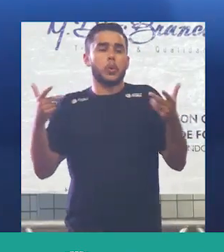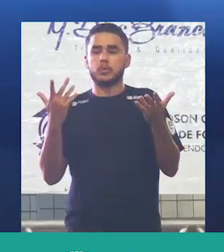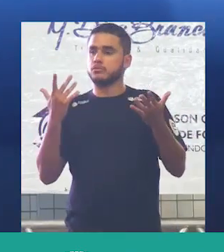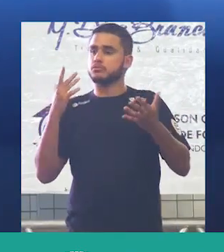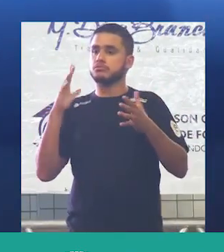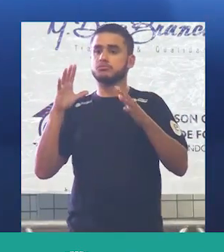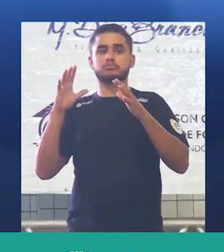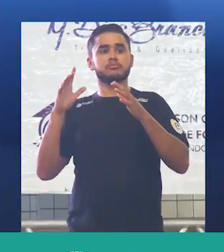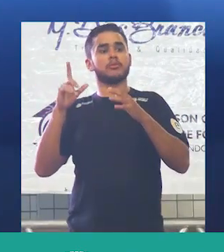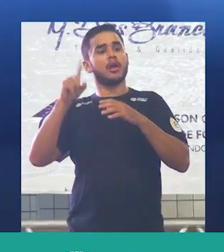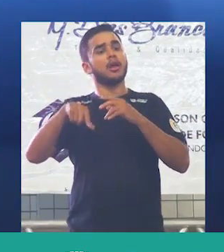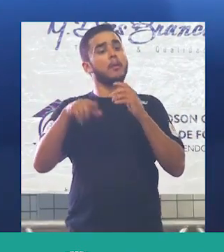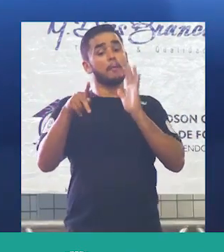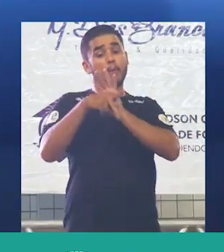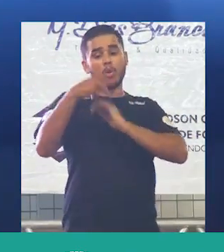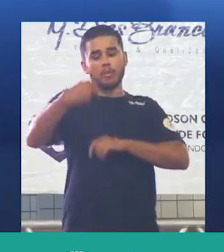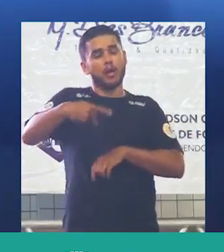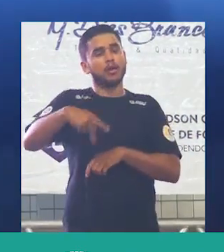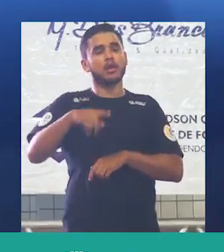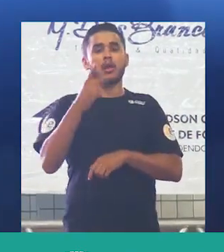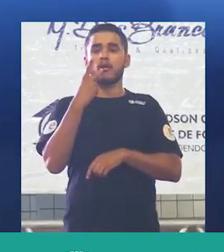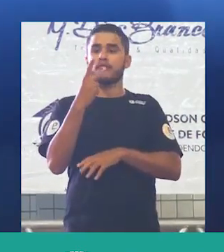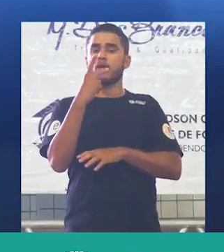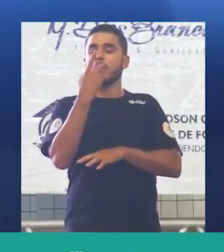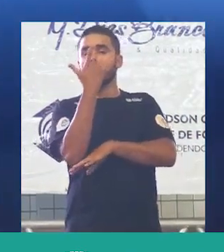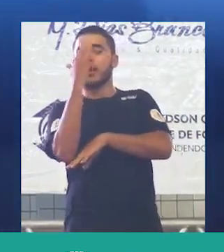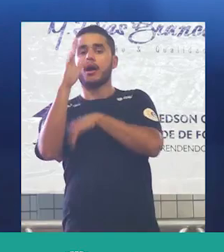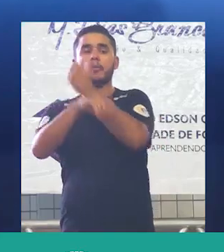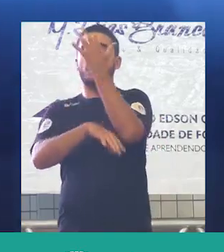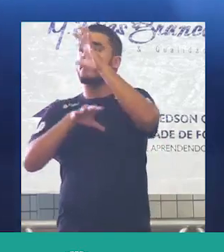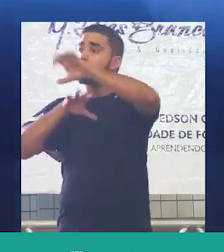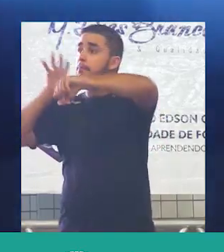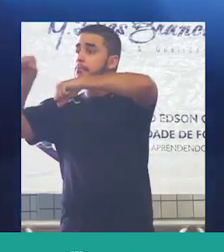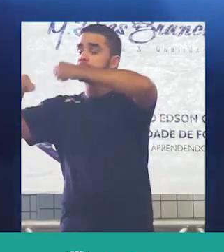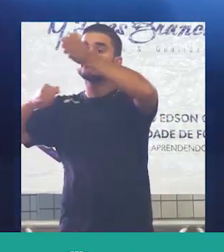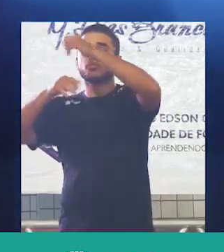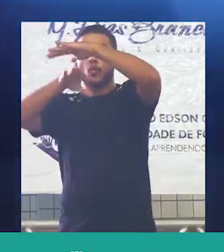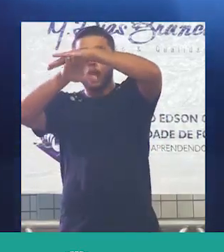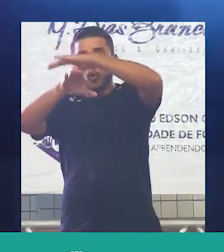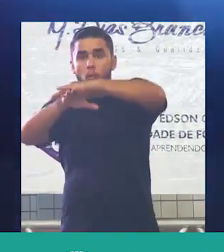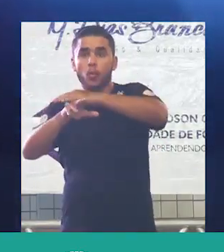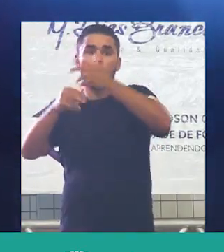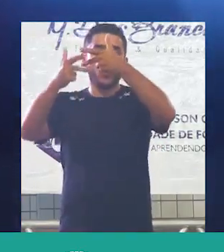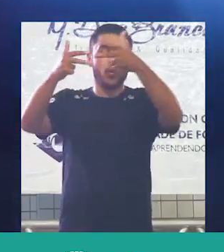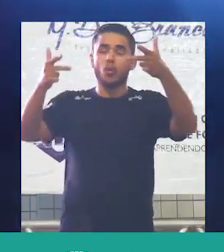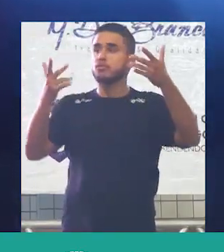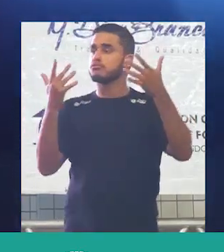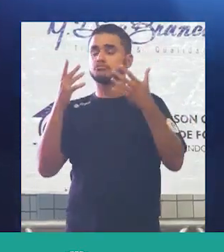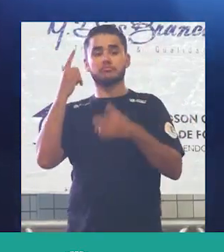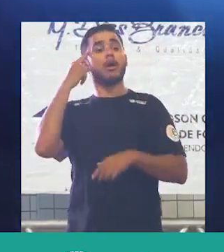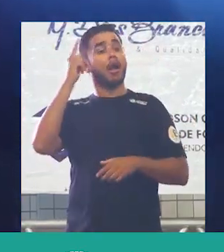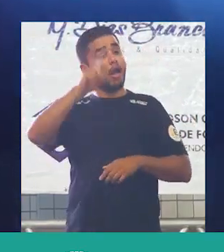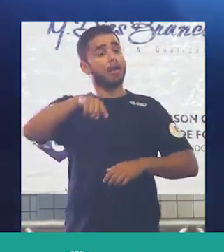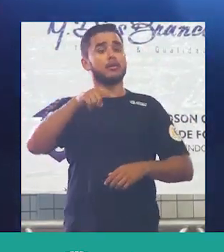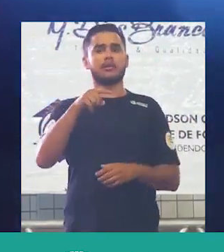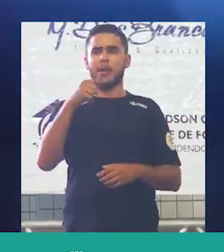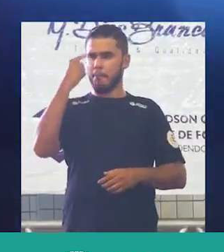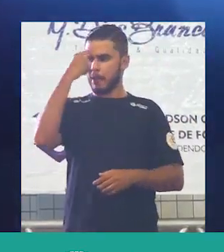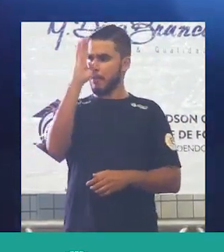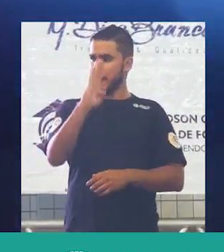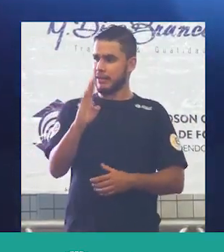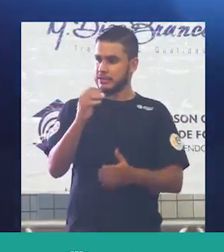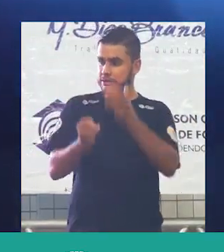produtos tropicais. E não foi uma invenção aqui no Brasil, não. Antes mesmo de virem para o Brasil,